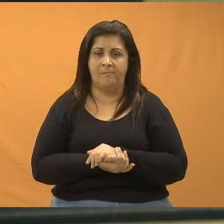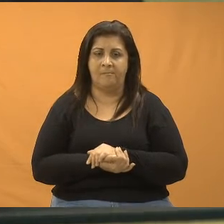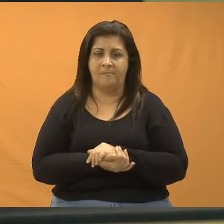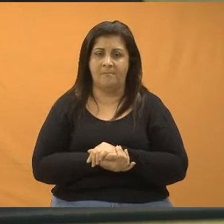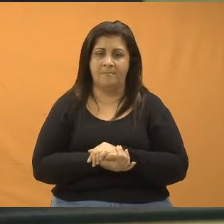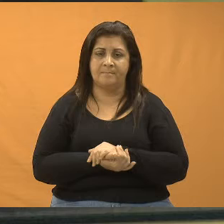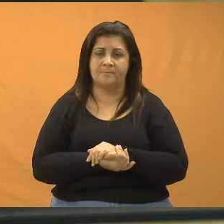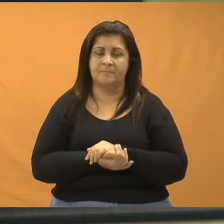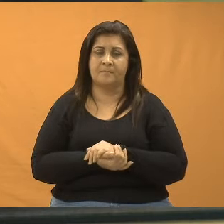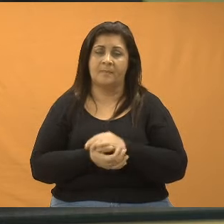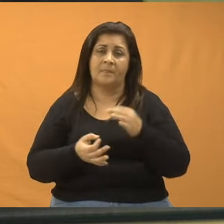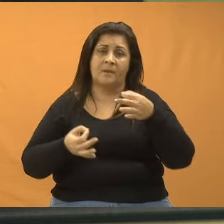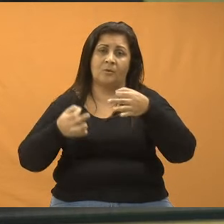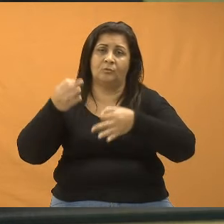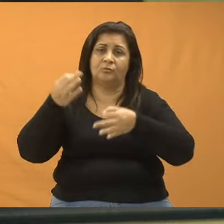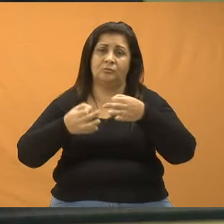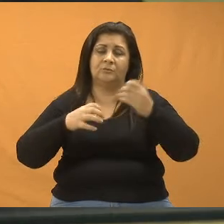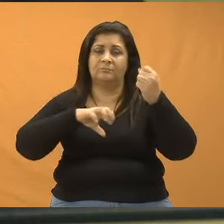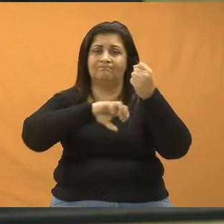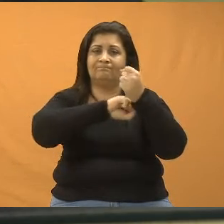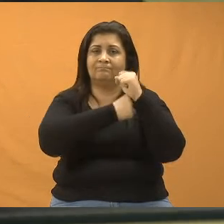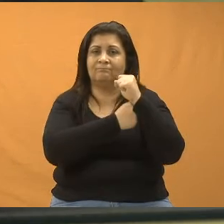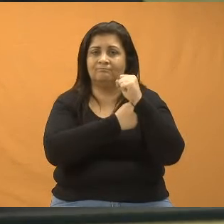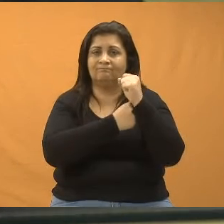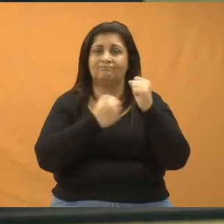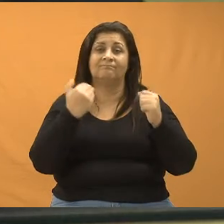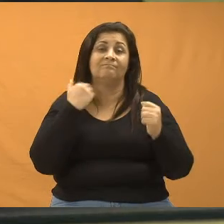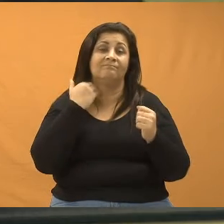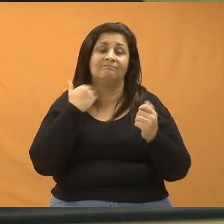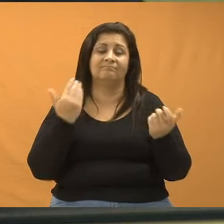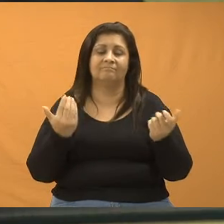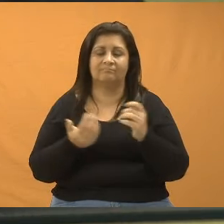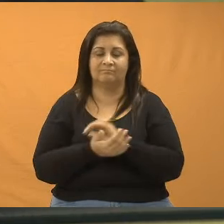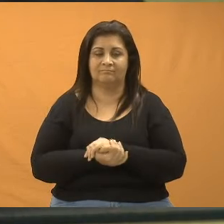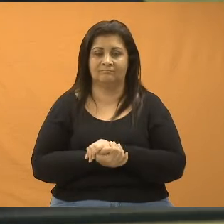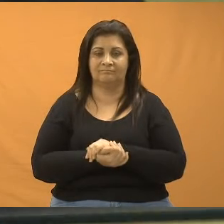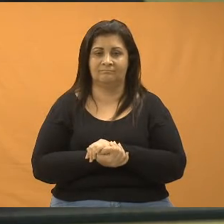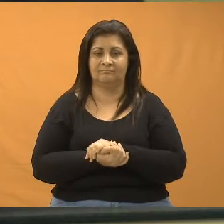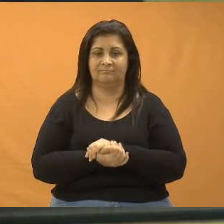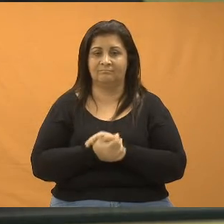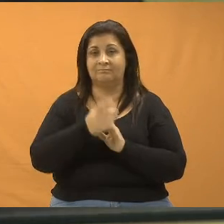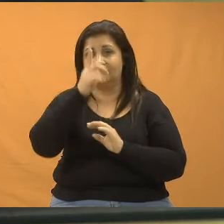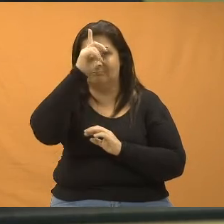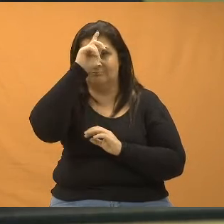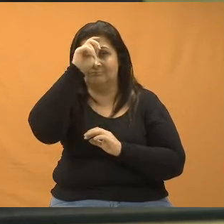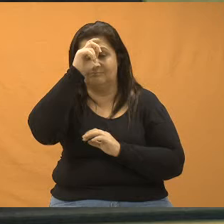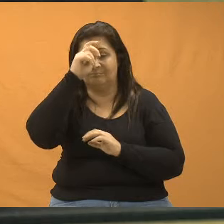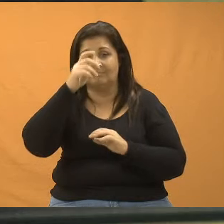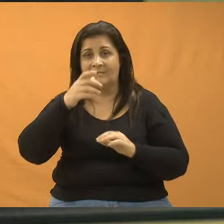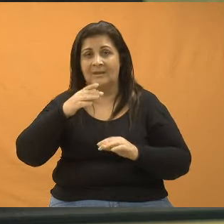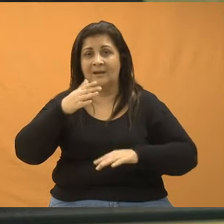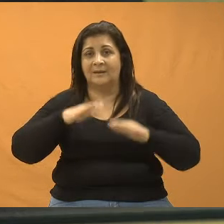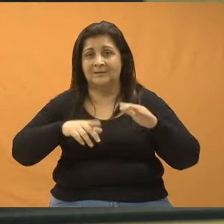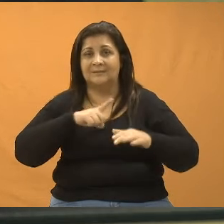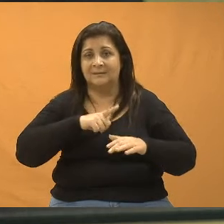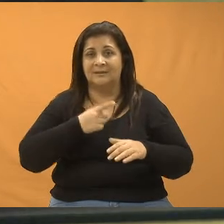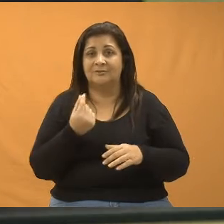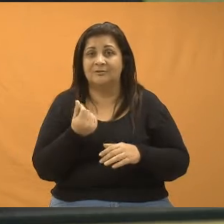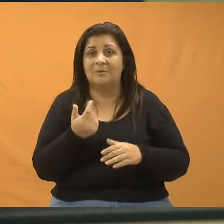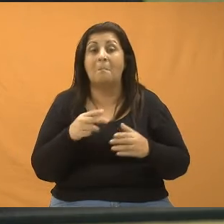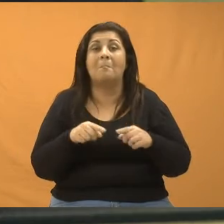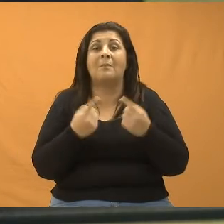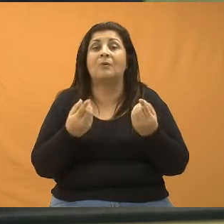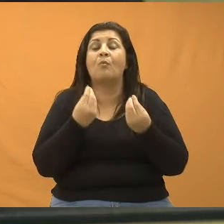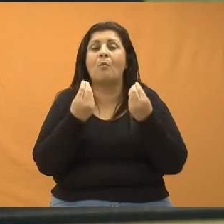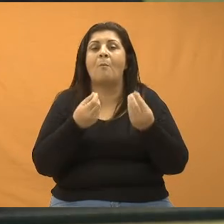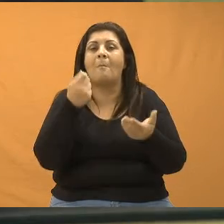a juíza, o juiz bloqueia as contas da Santa Casa. Então a Santa Casa às vezes tem dinheiro em conta, mas não pode nem pagar